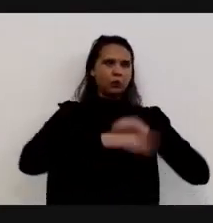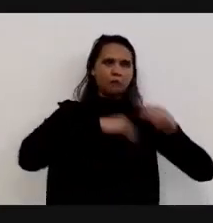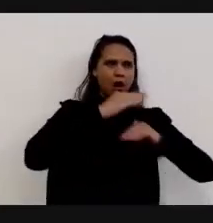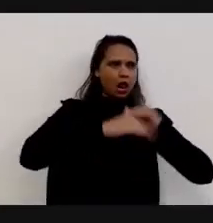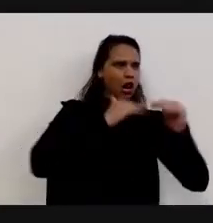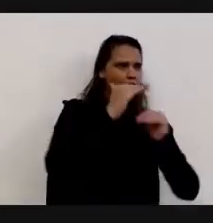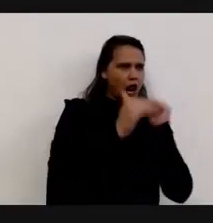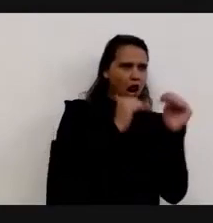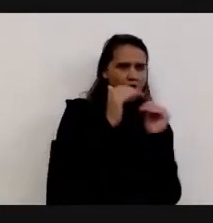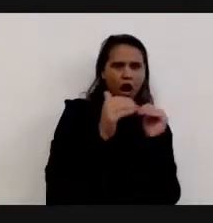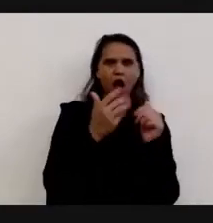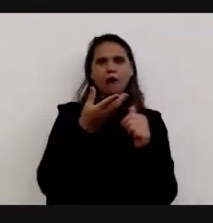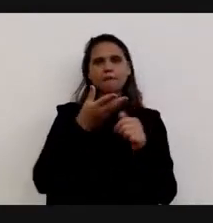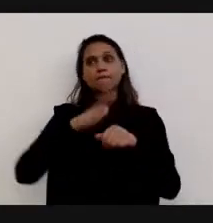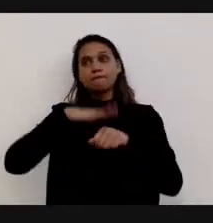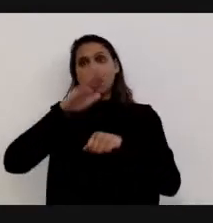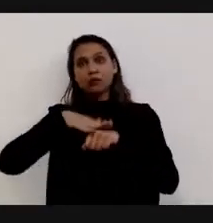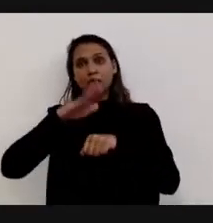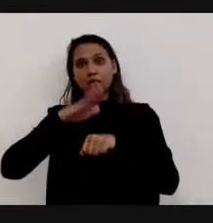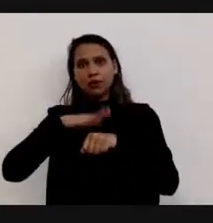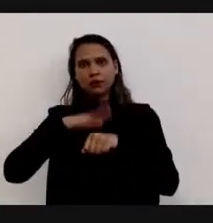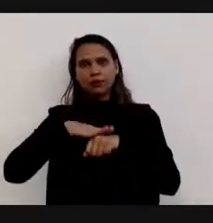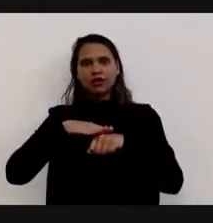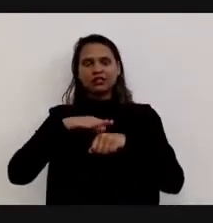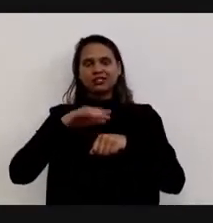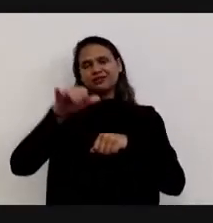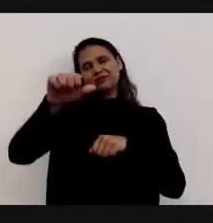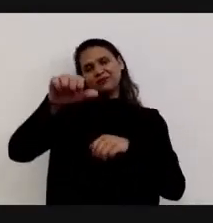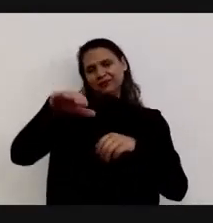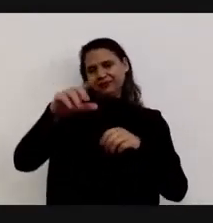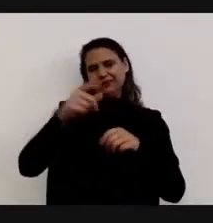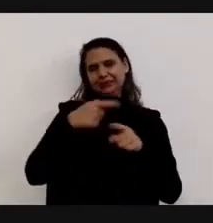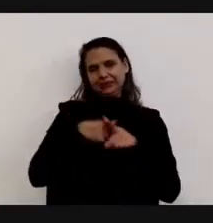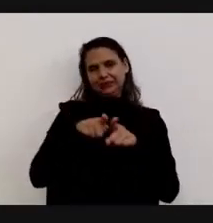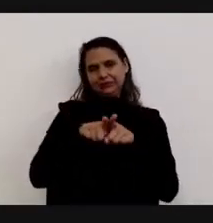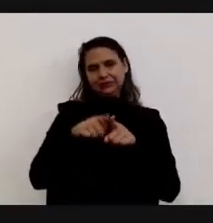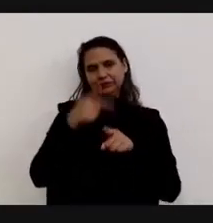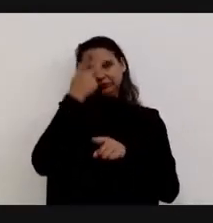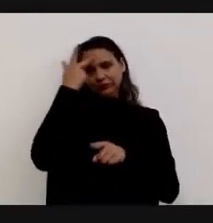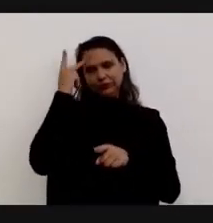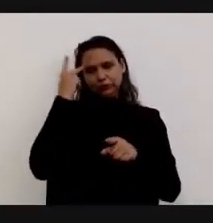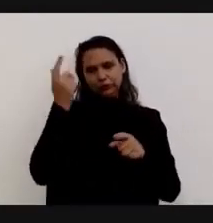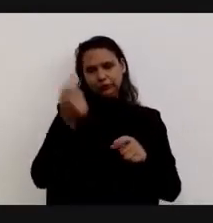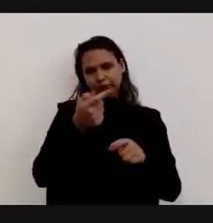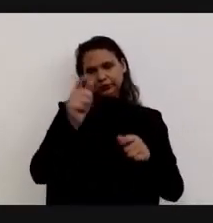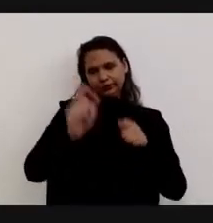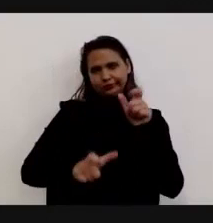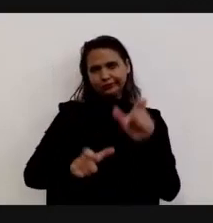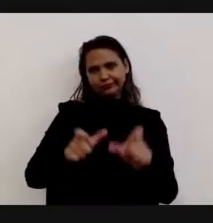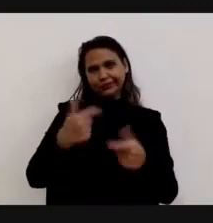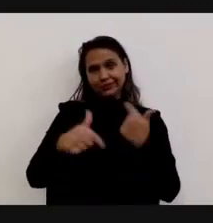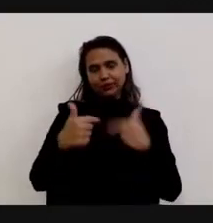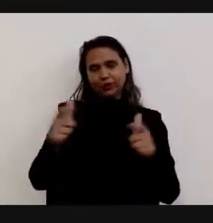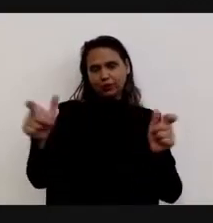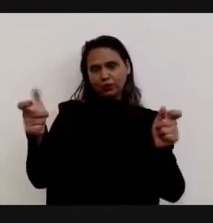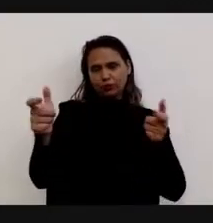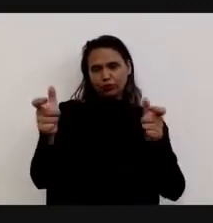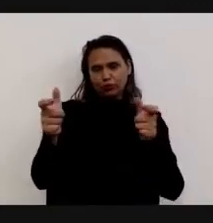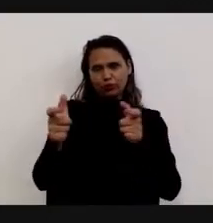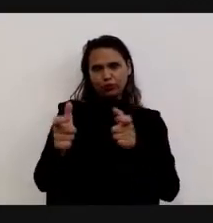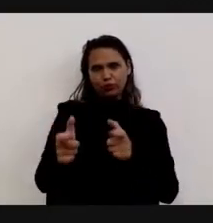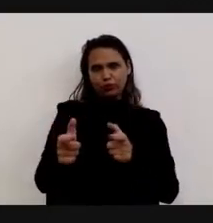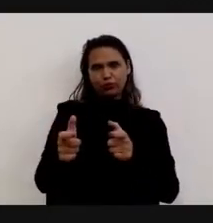mais, contando com cada vez menos colaboradores, a aceleração que vem do uso de